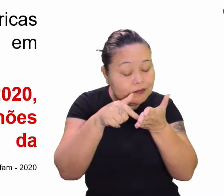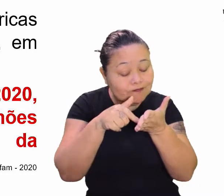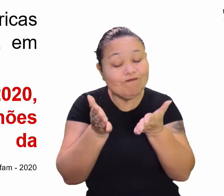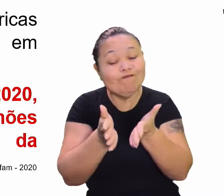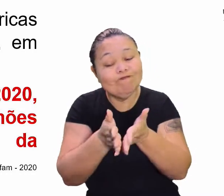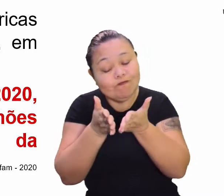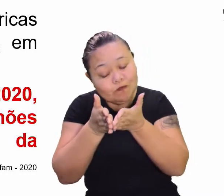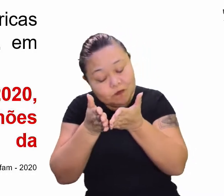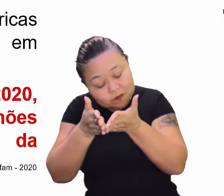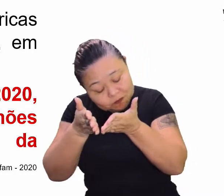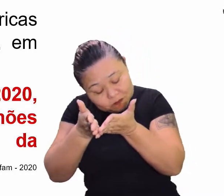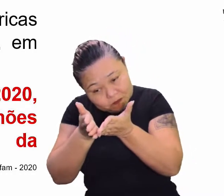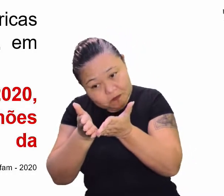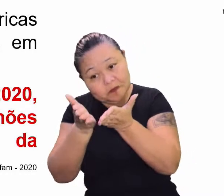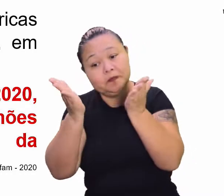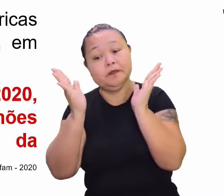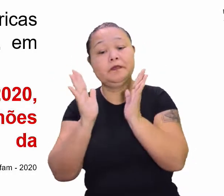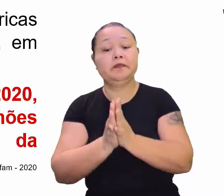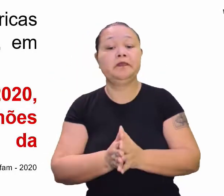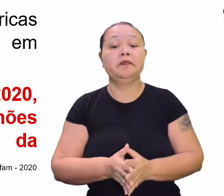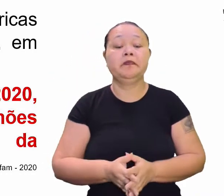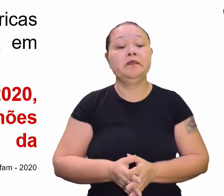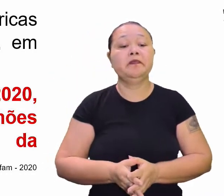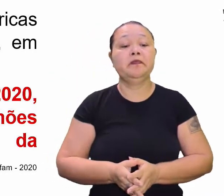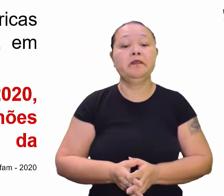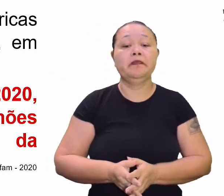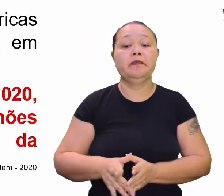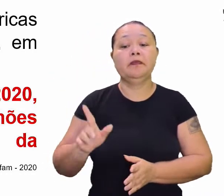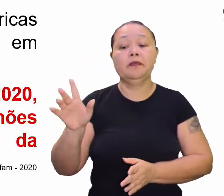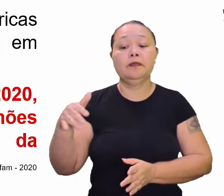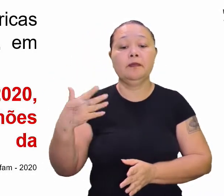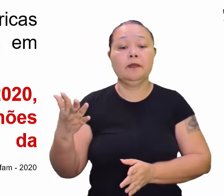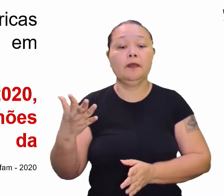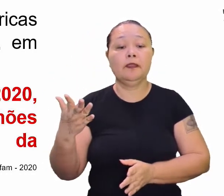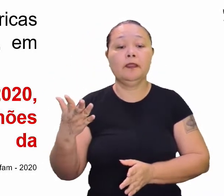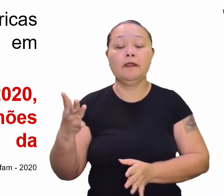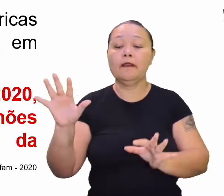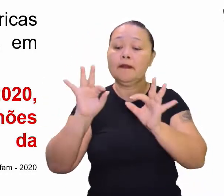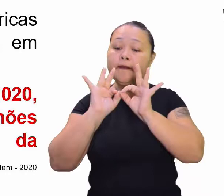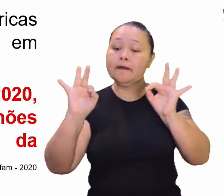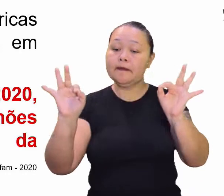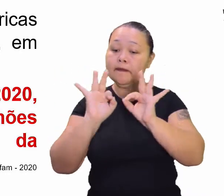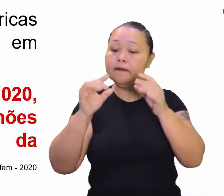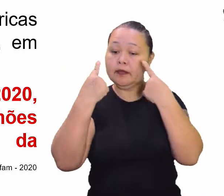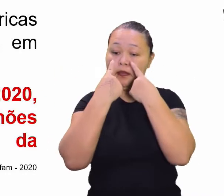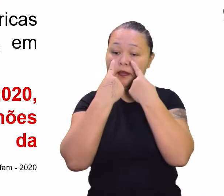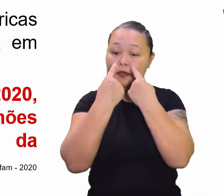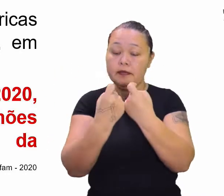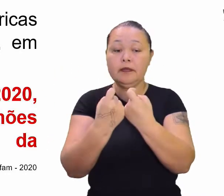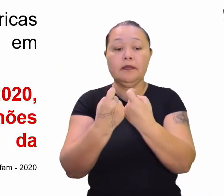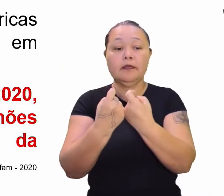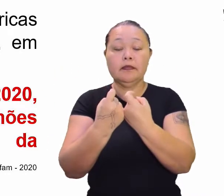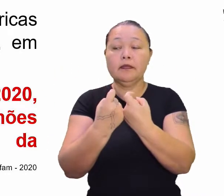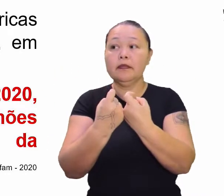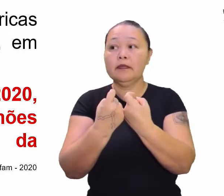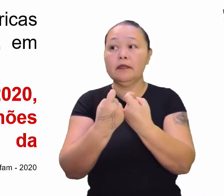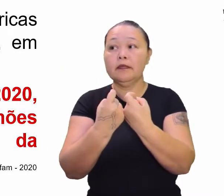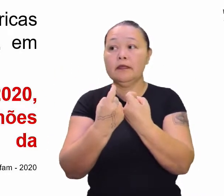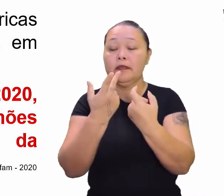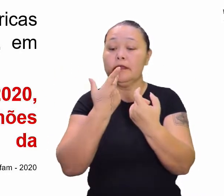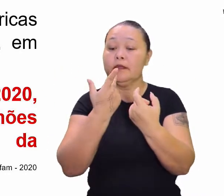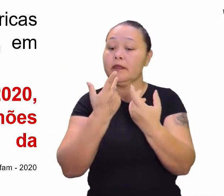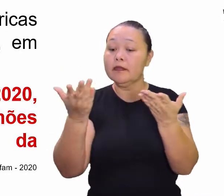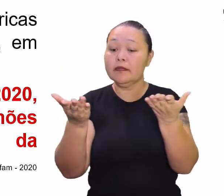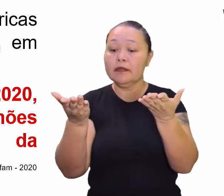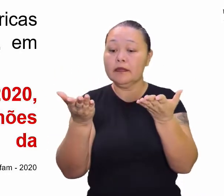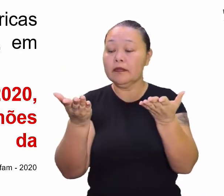Cada vez mais pobres. Olha só, esta frase ela é interessante. E agora vou